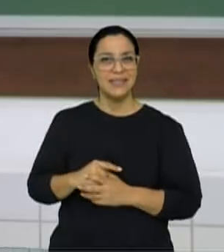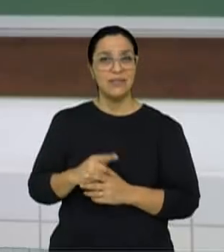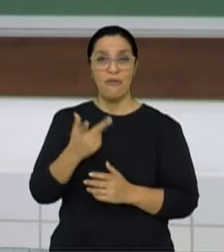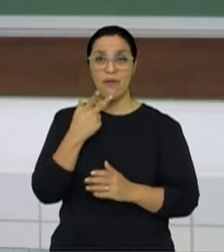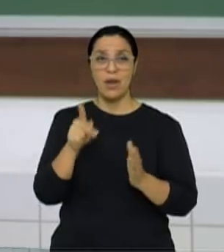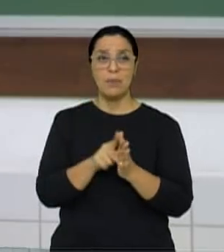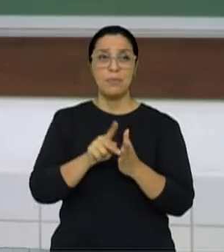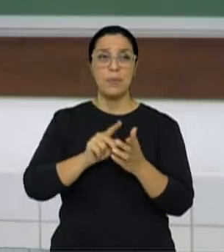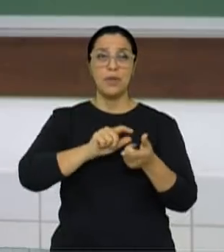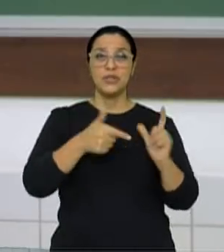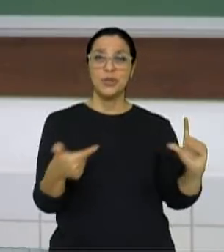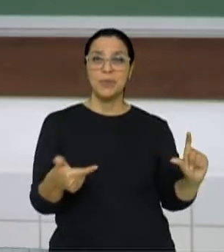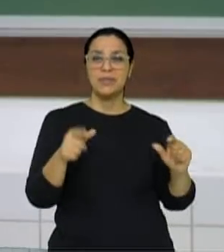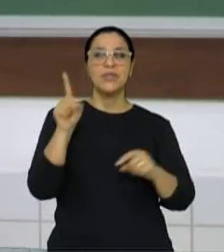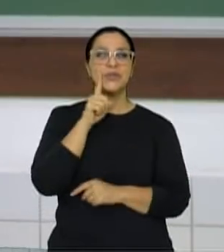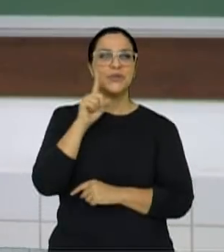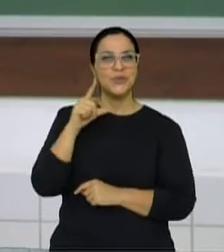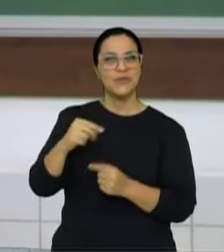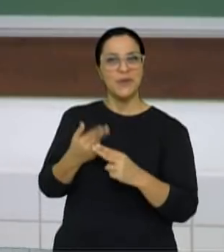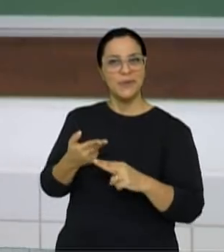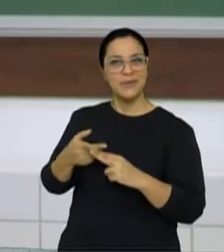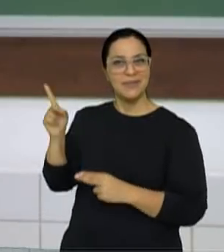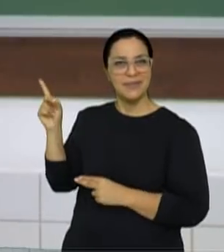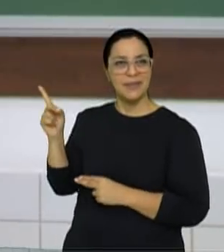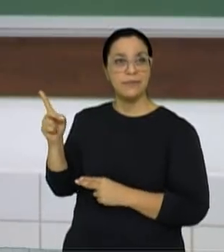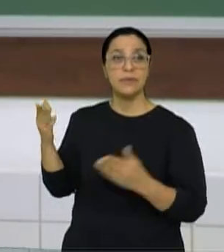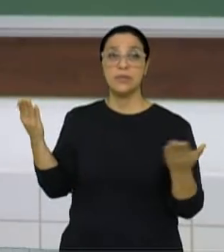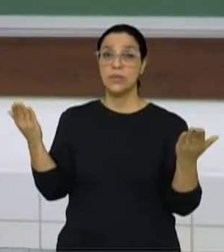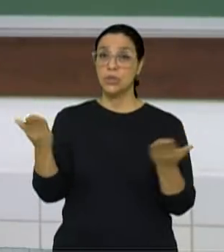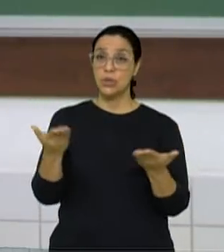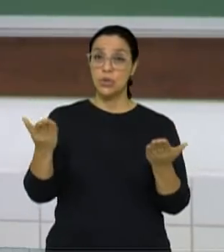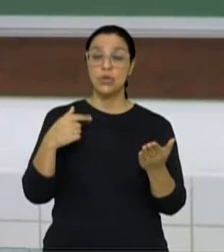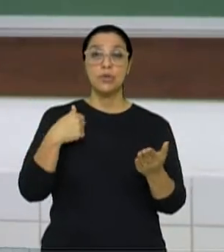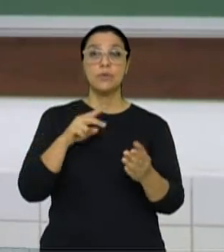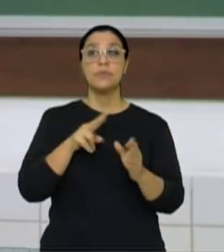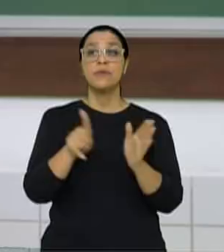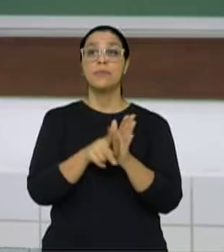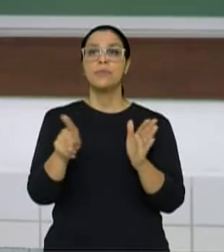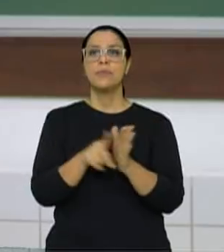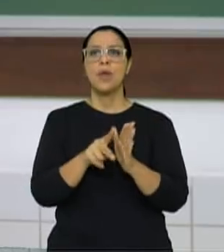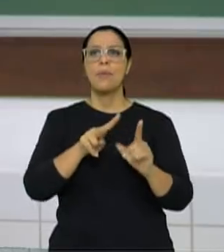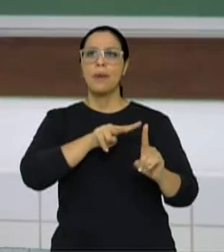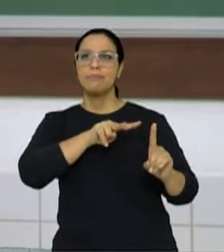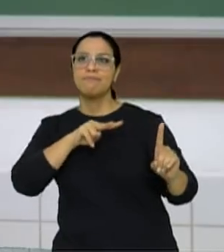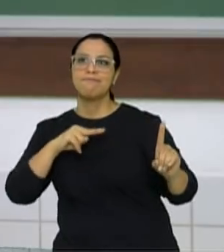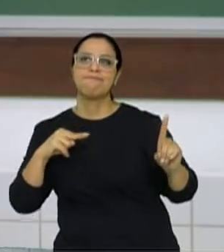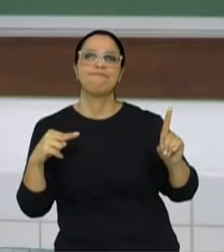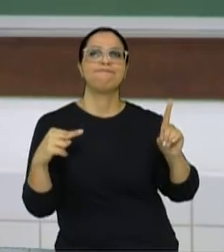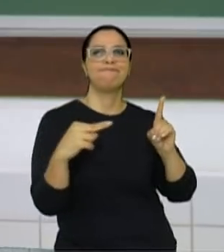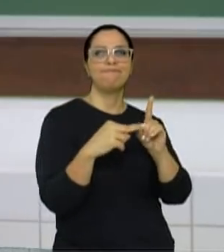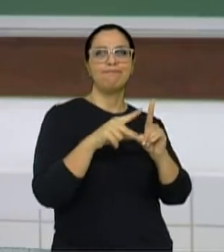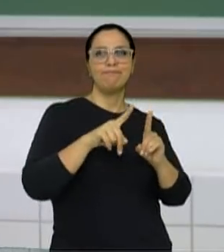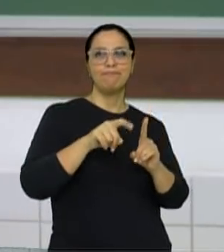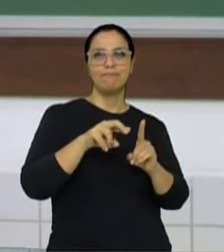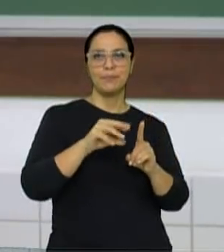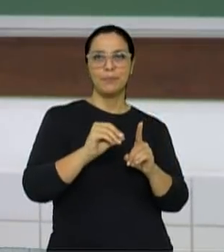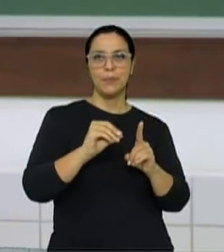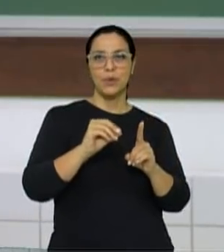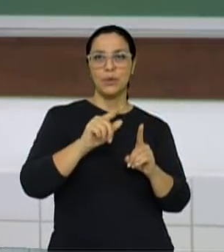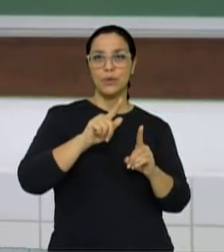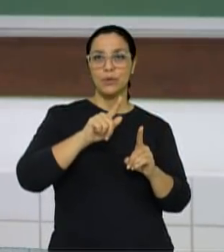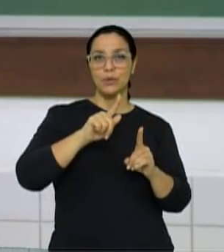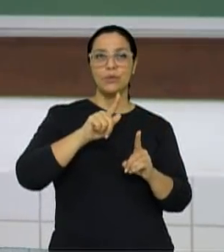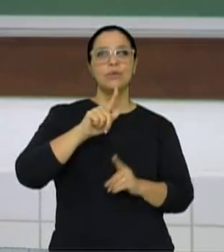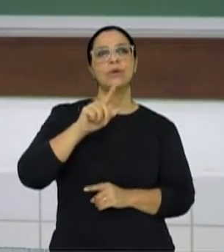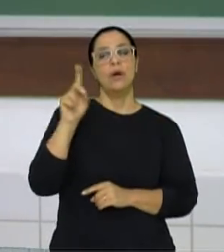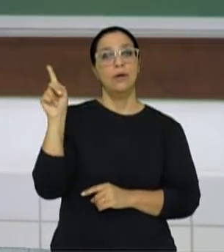dito a geometria no cotidiano, Beleza? E na aula de hoje, a gente vai continuar ainda com geometria, só que agora a gente vai tentar